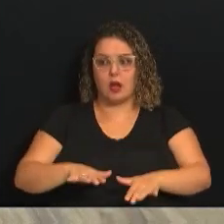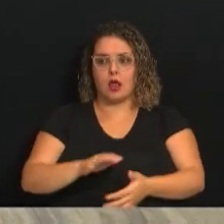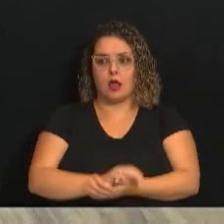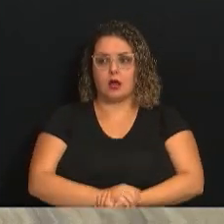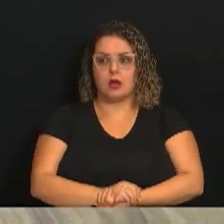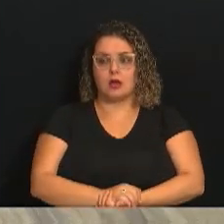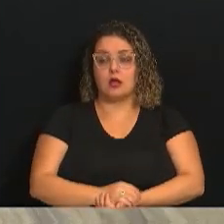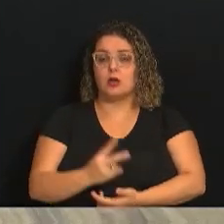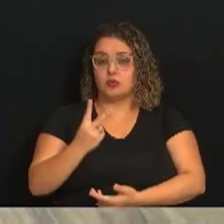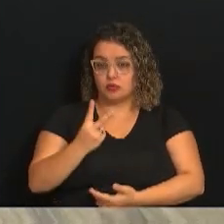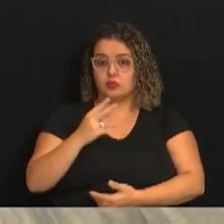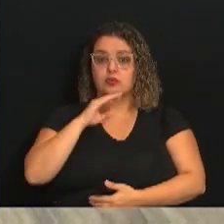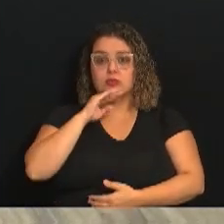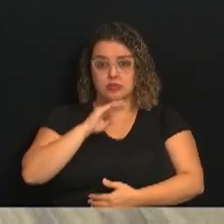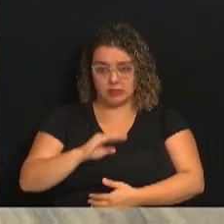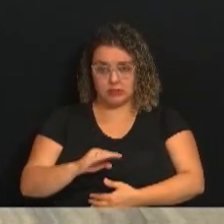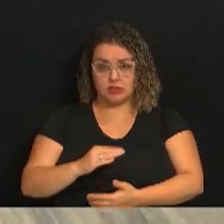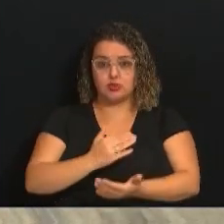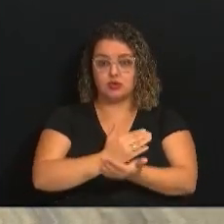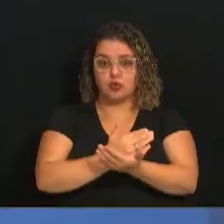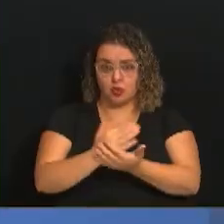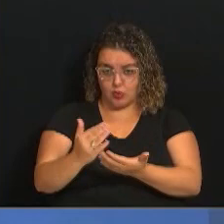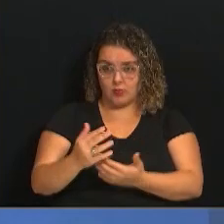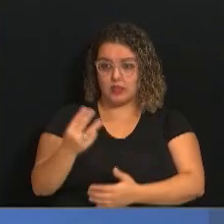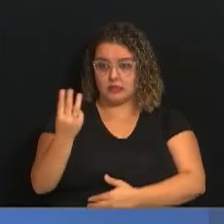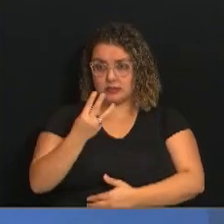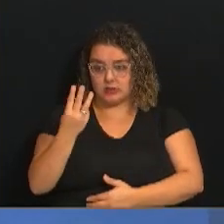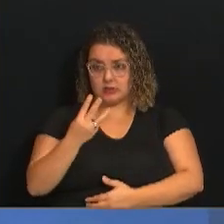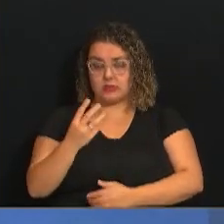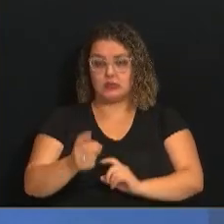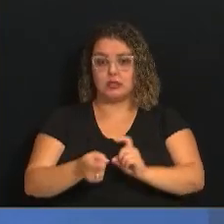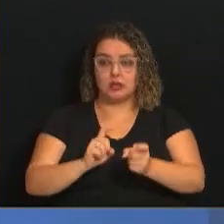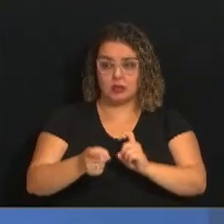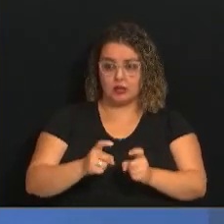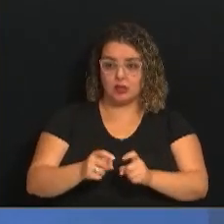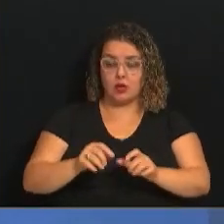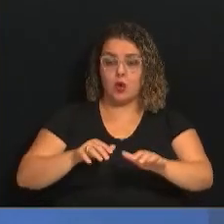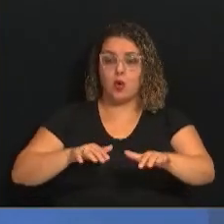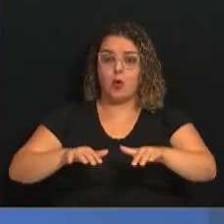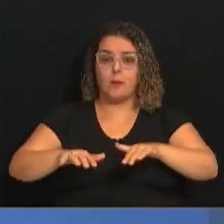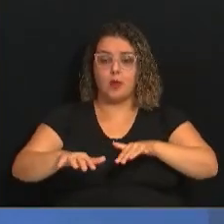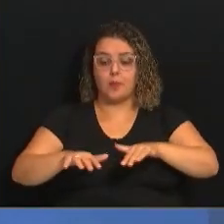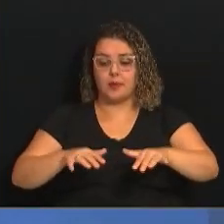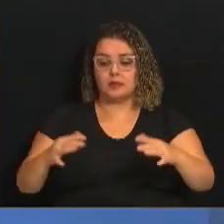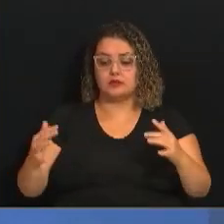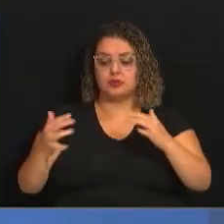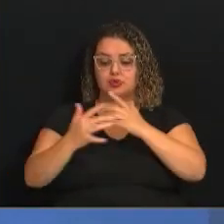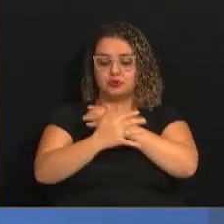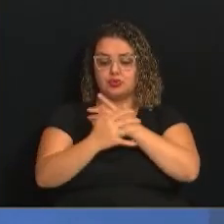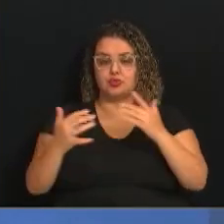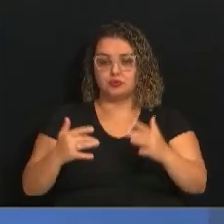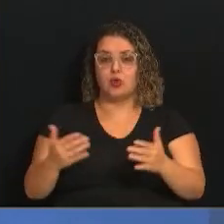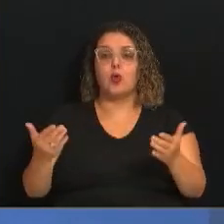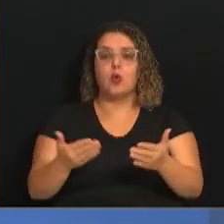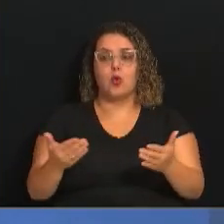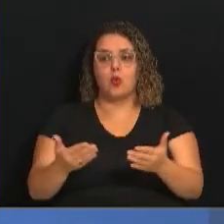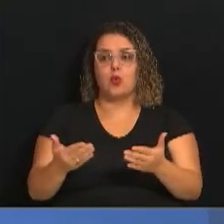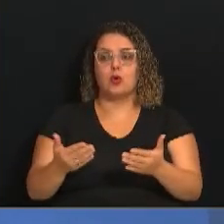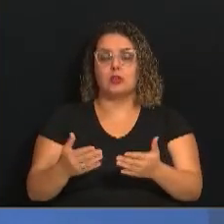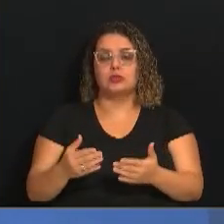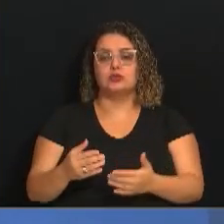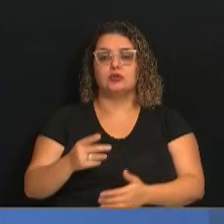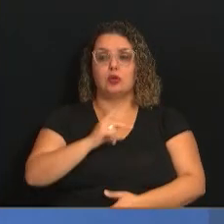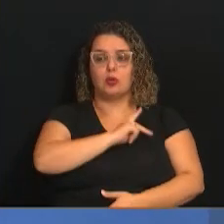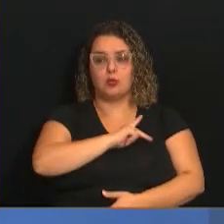Às 14h começa a 3ª reunião da Comissão de Mobilidade Urbana. E hoje, sob a presidência do